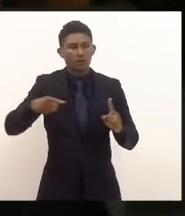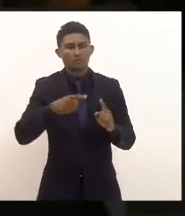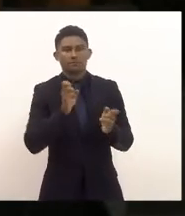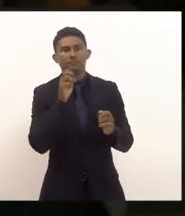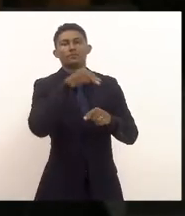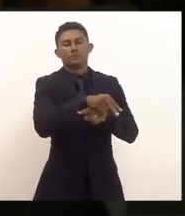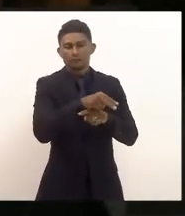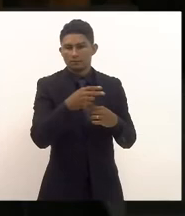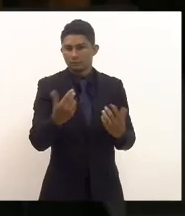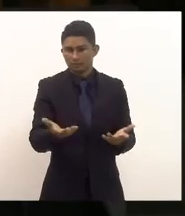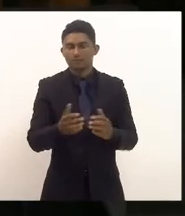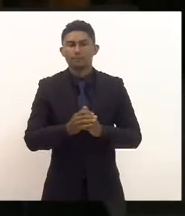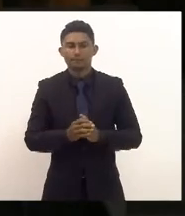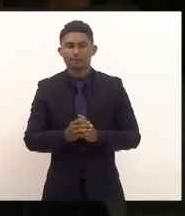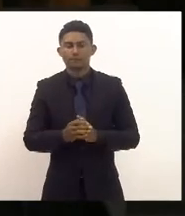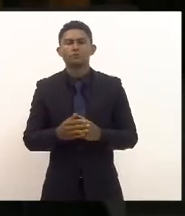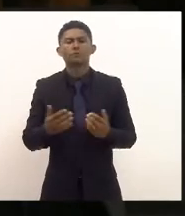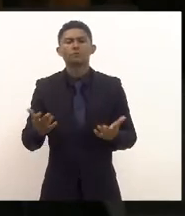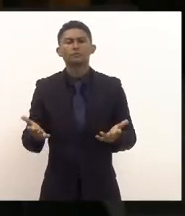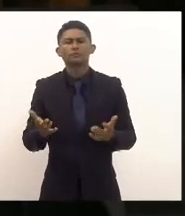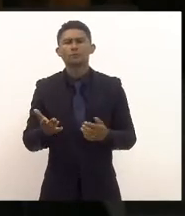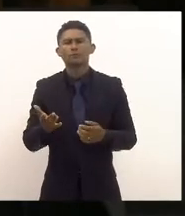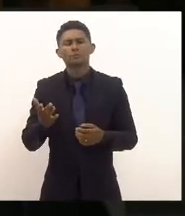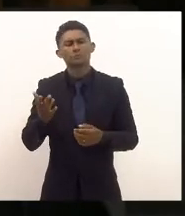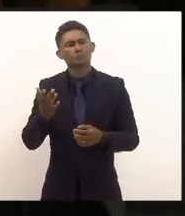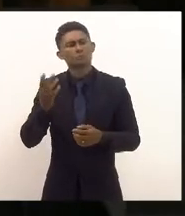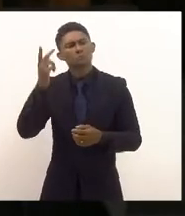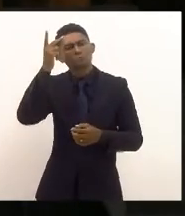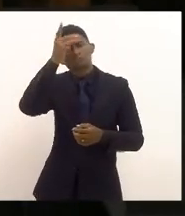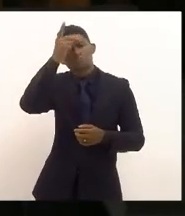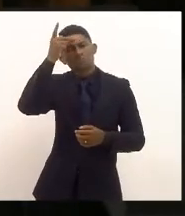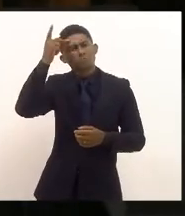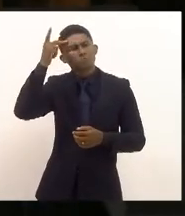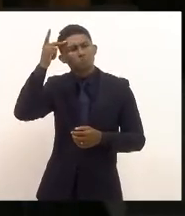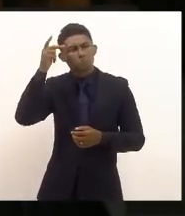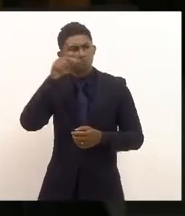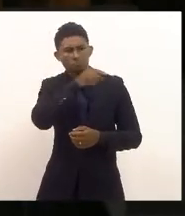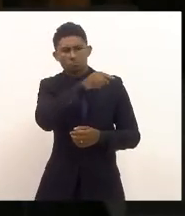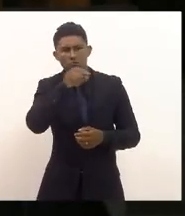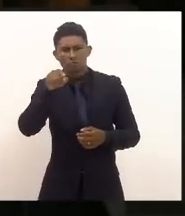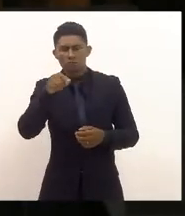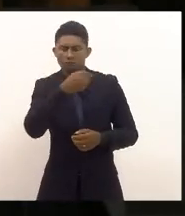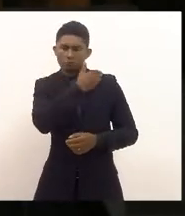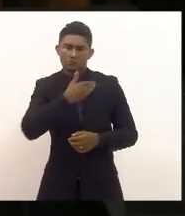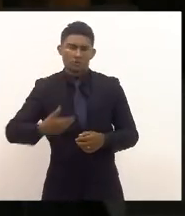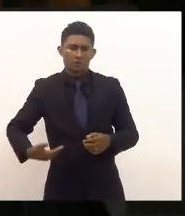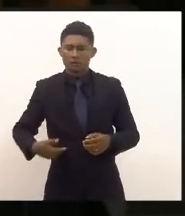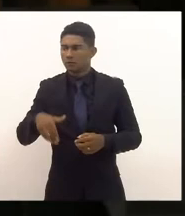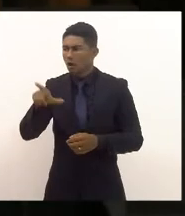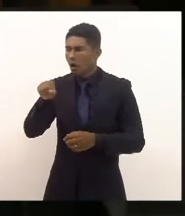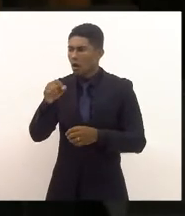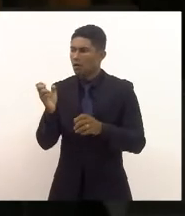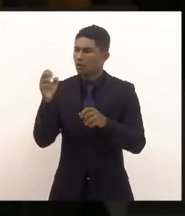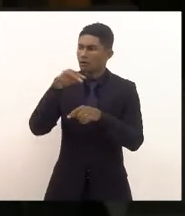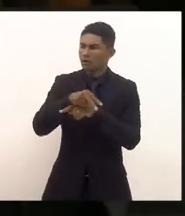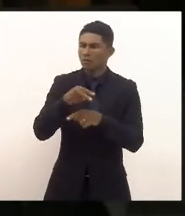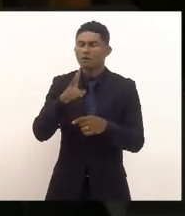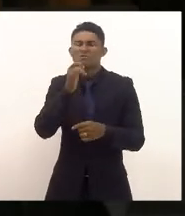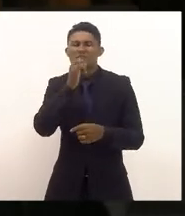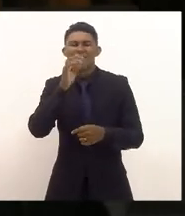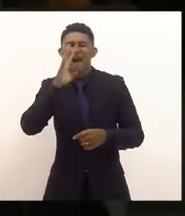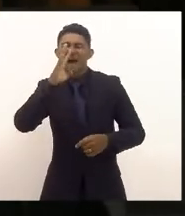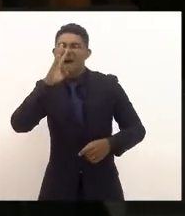ninguém não pode deixar de ser nomeado a um cargo público porque tem uma acusação